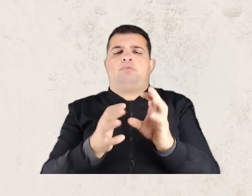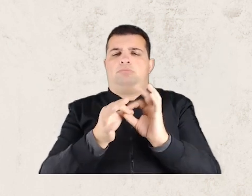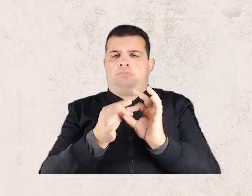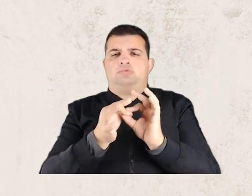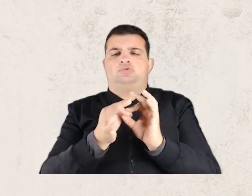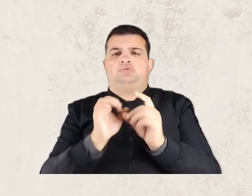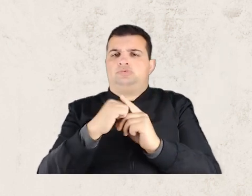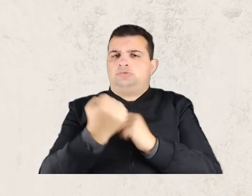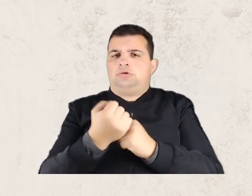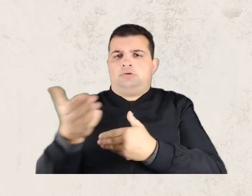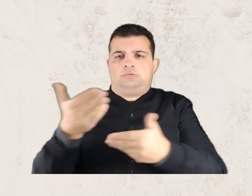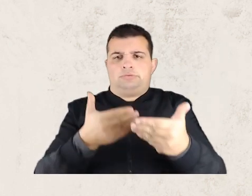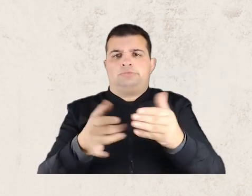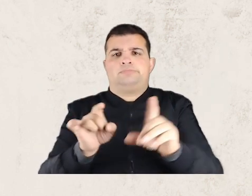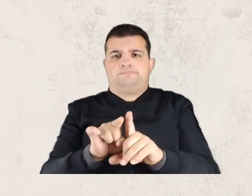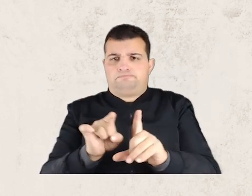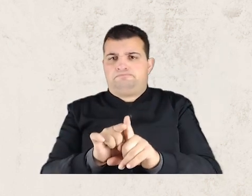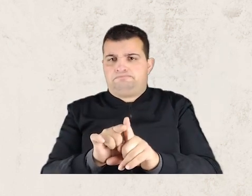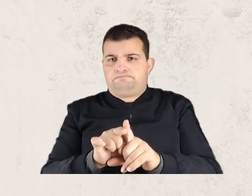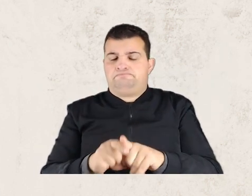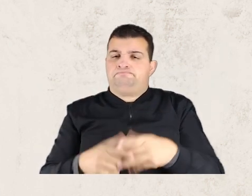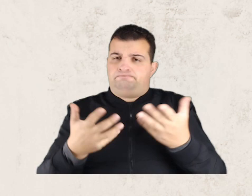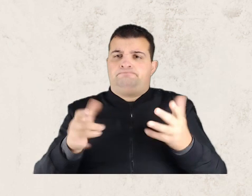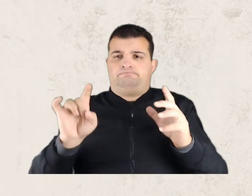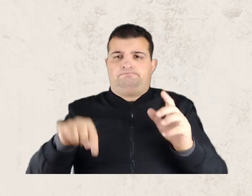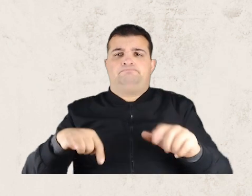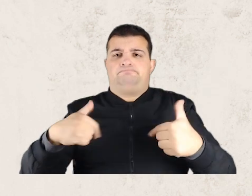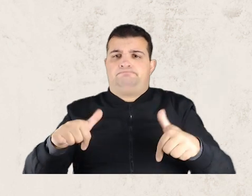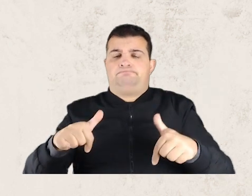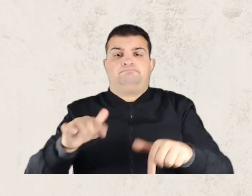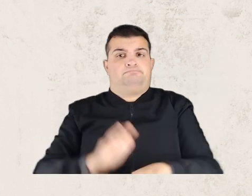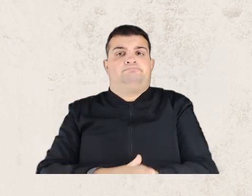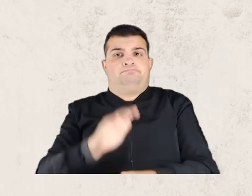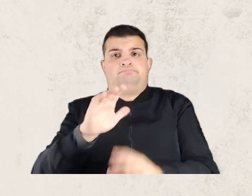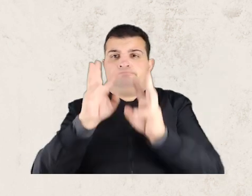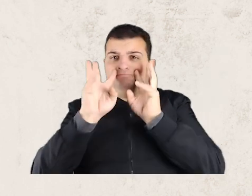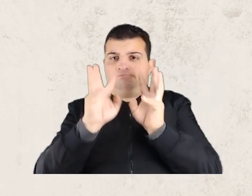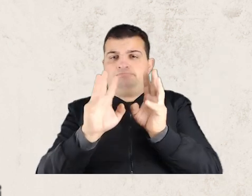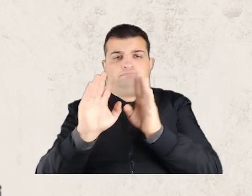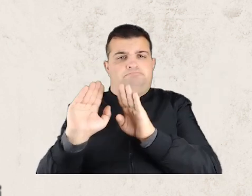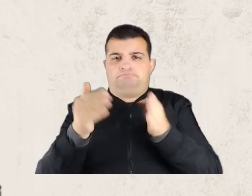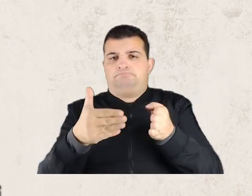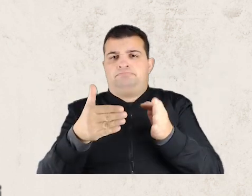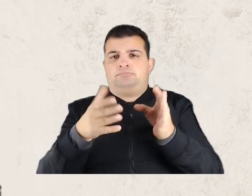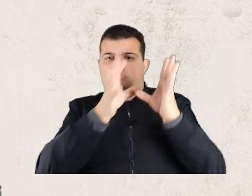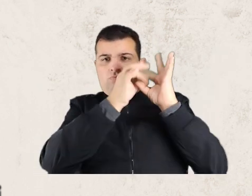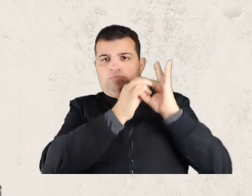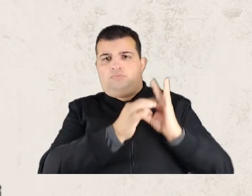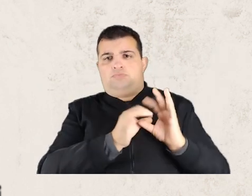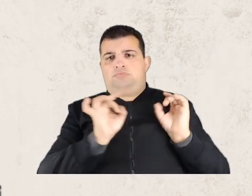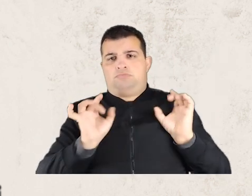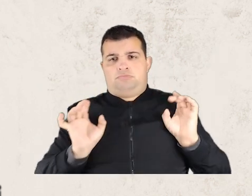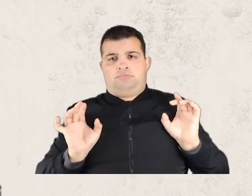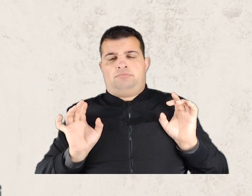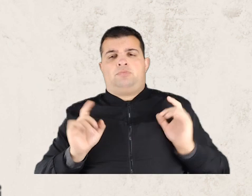bastante vulneráveis, bastante apartados, né, e que busca fazer esse trabalho de fortalecimento dos vínculos sociais,